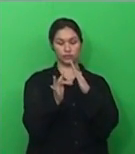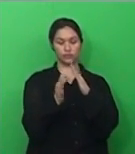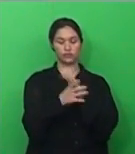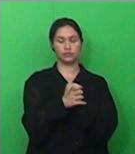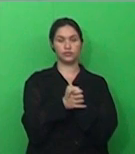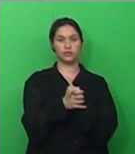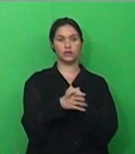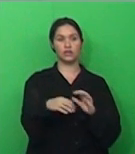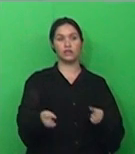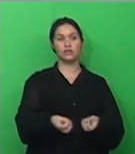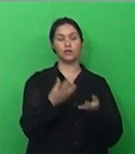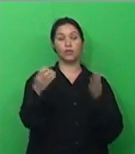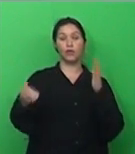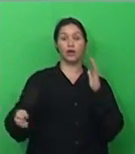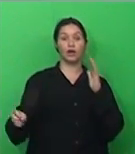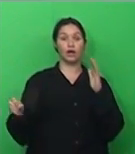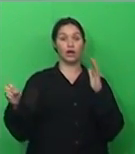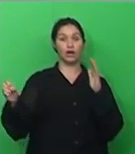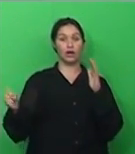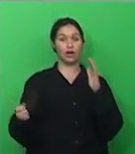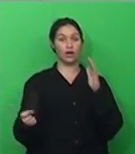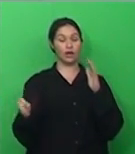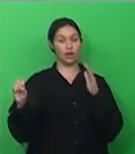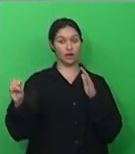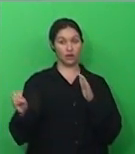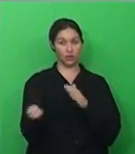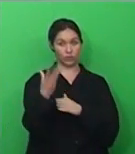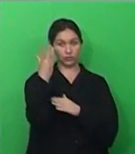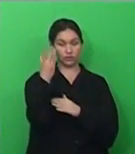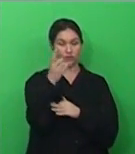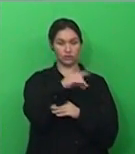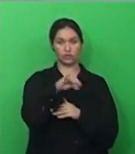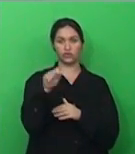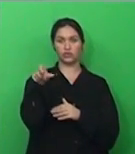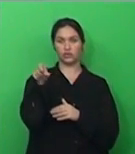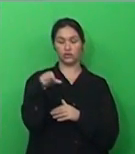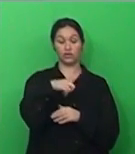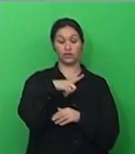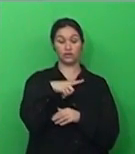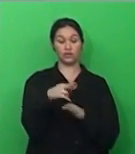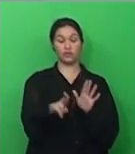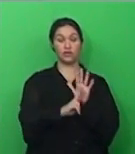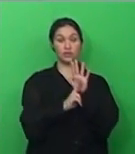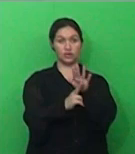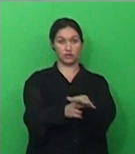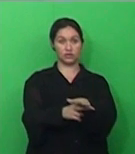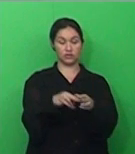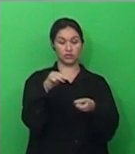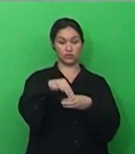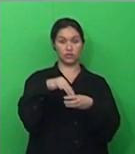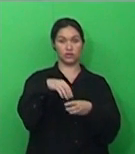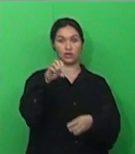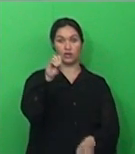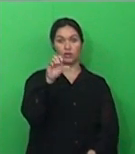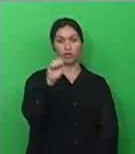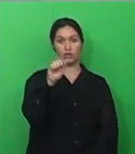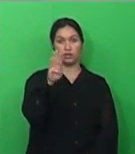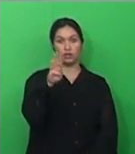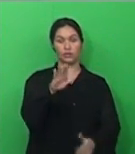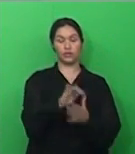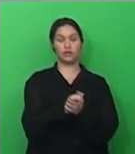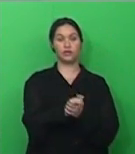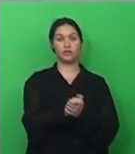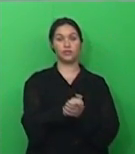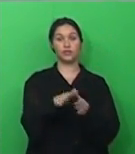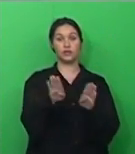dia 9, às 14 horas, e contou com representantes do município, a OAB, o Bistex Mercados, a consultora